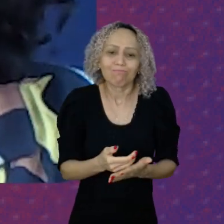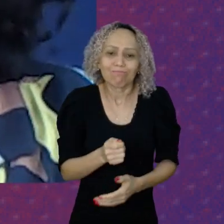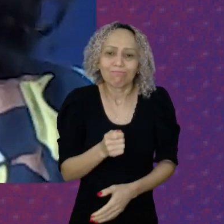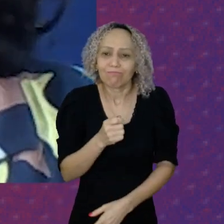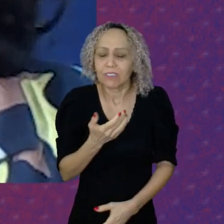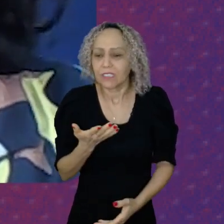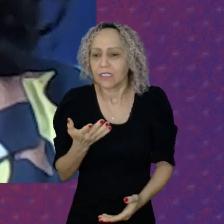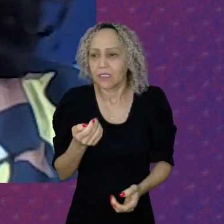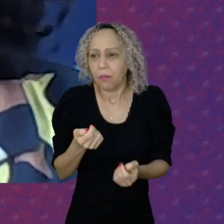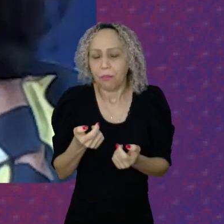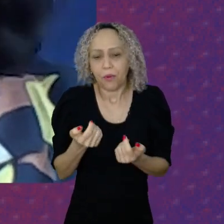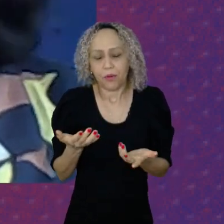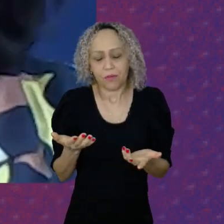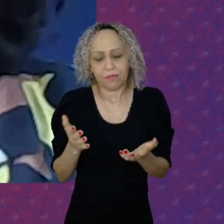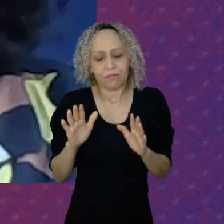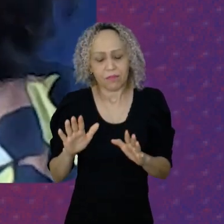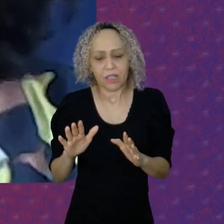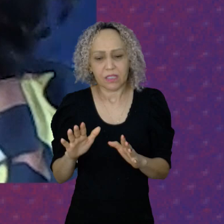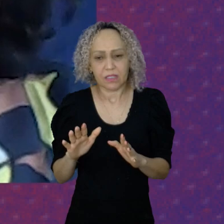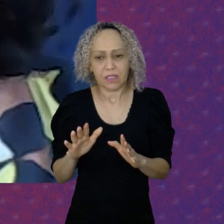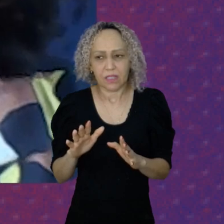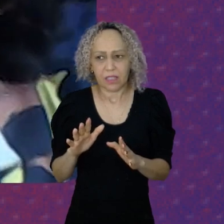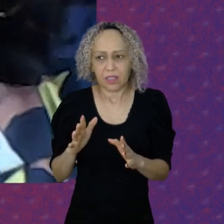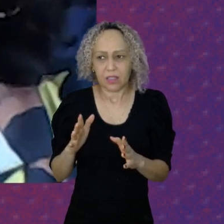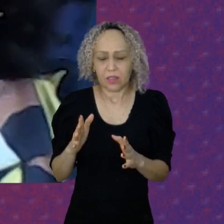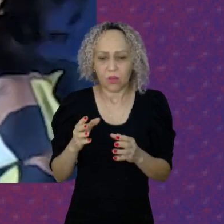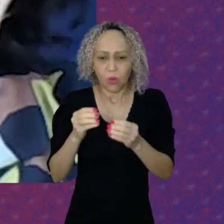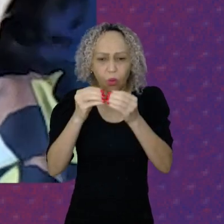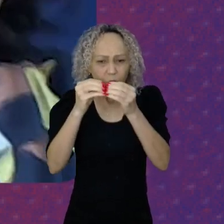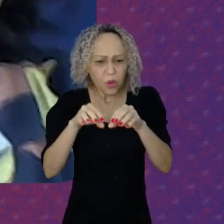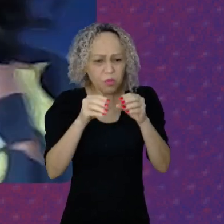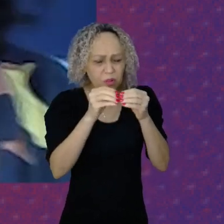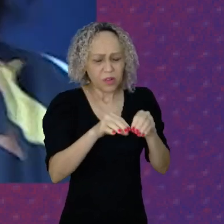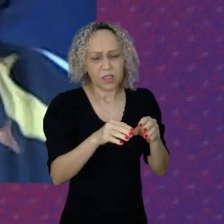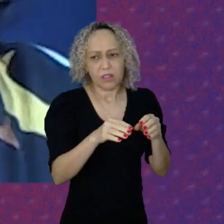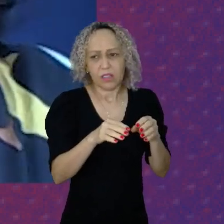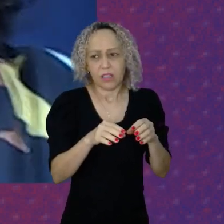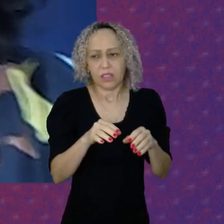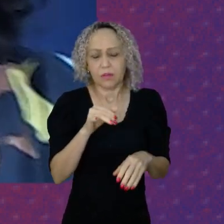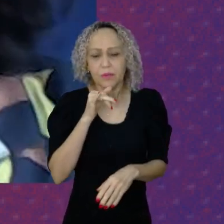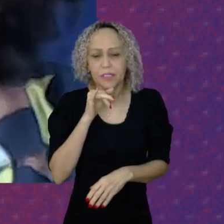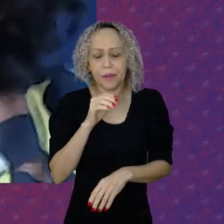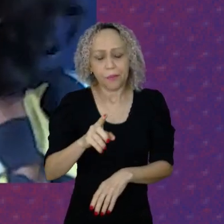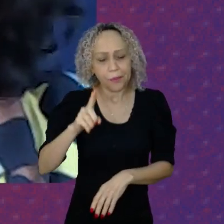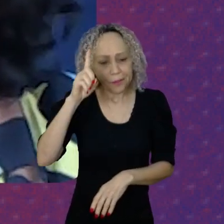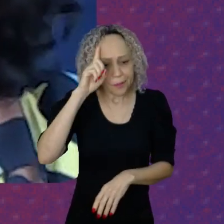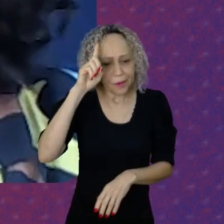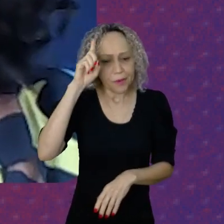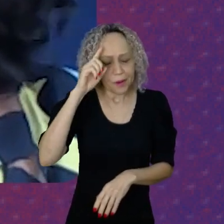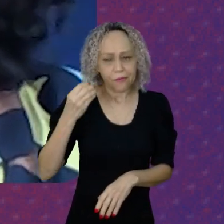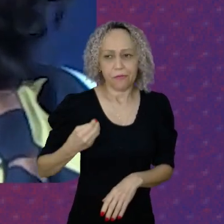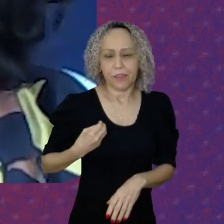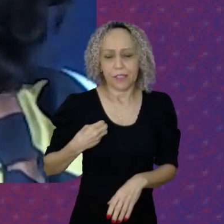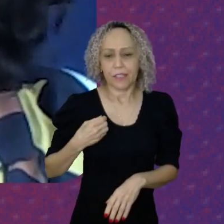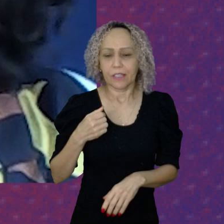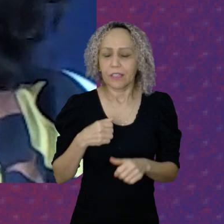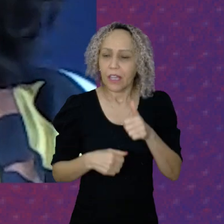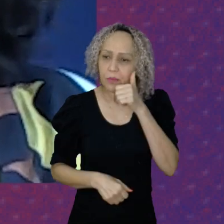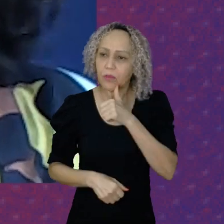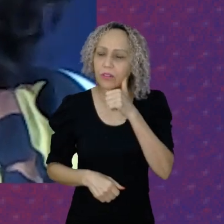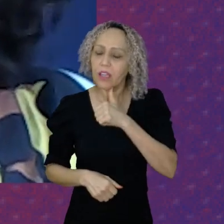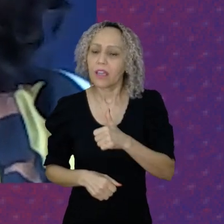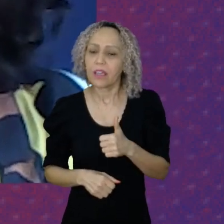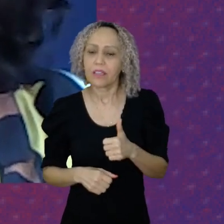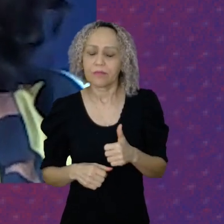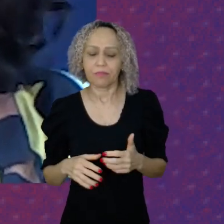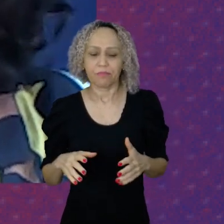mulheres, né? Nas escolas, que é onde eu sempre trabalhei, a gente sabe que muitas